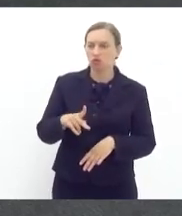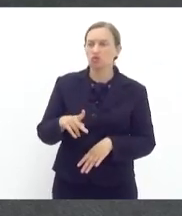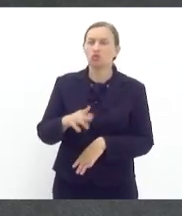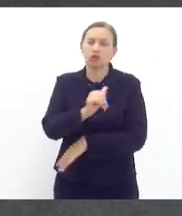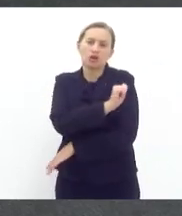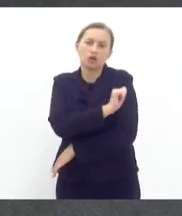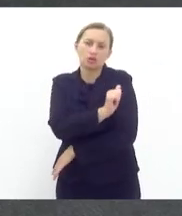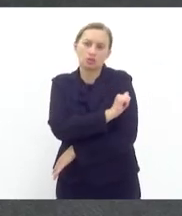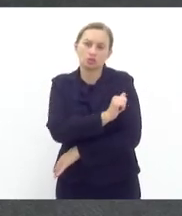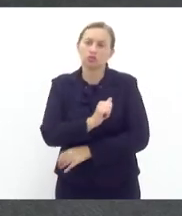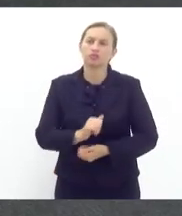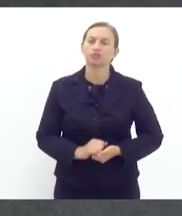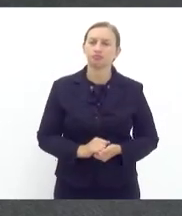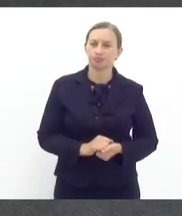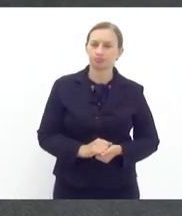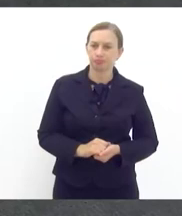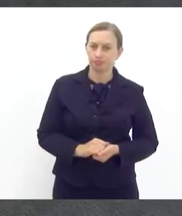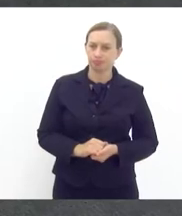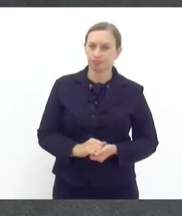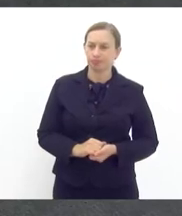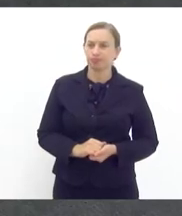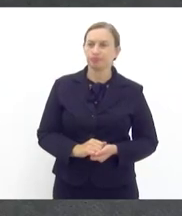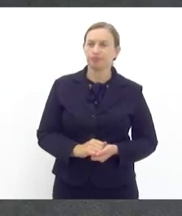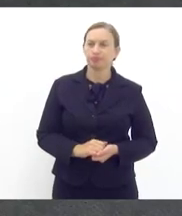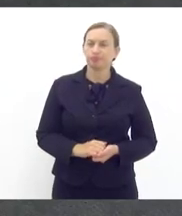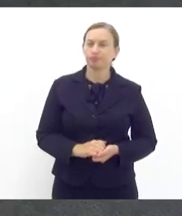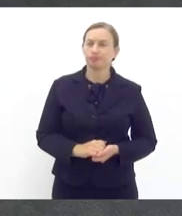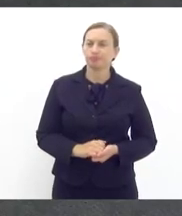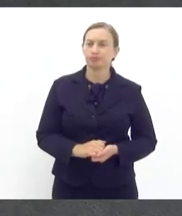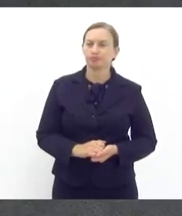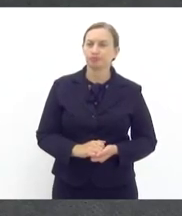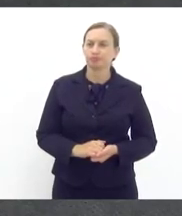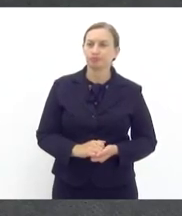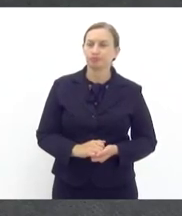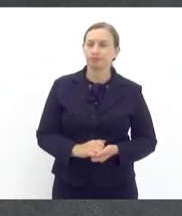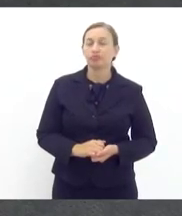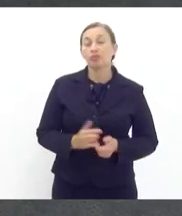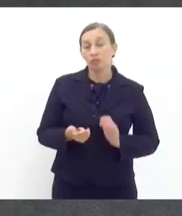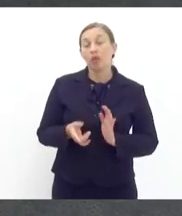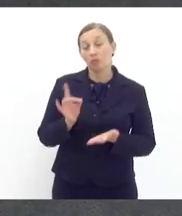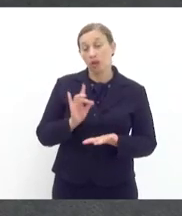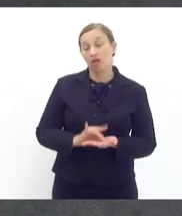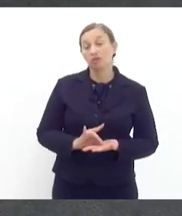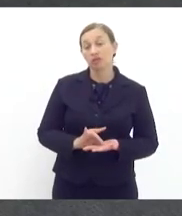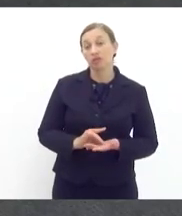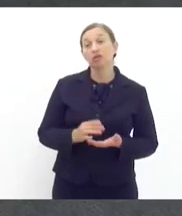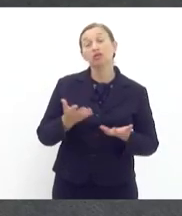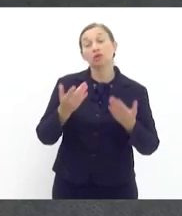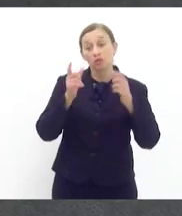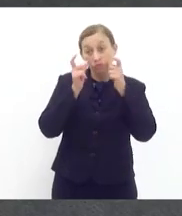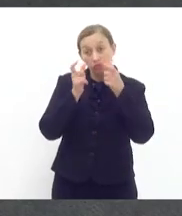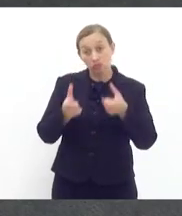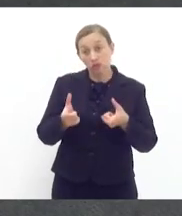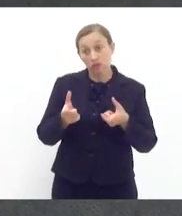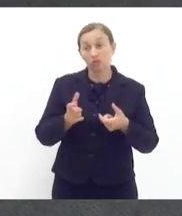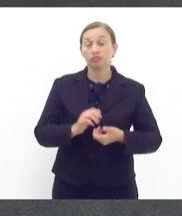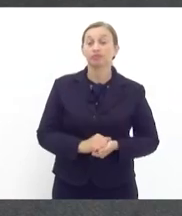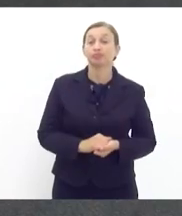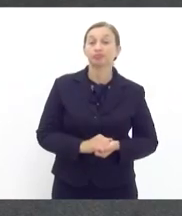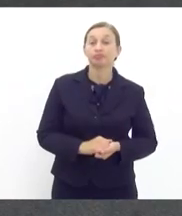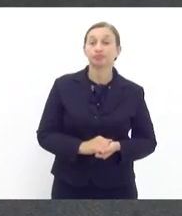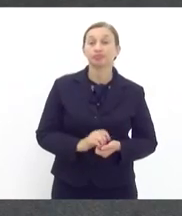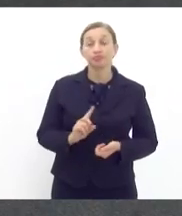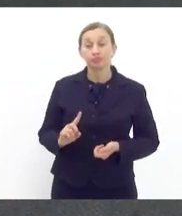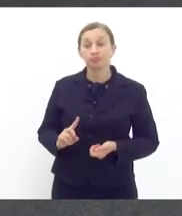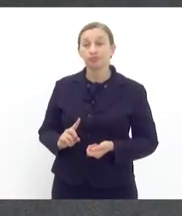demanda do corpo docente e dissente e isso é um dado de realidade e estou chamando atenção porque